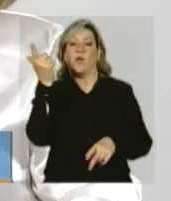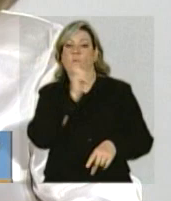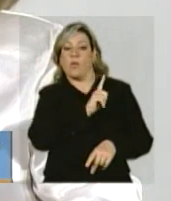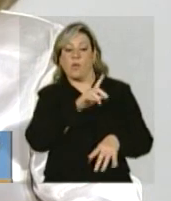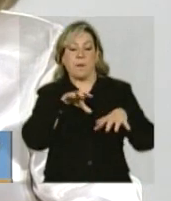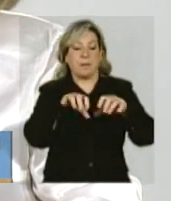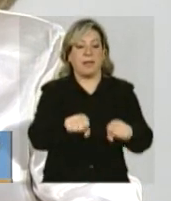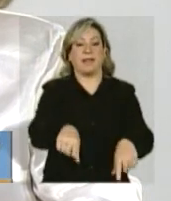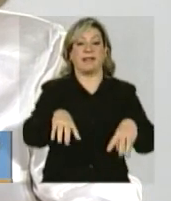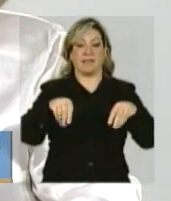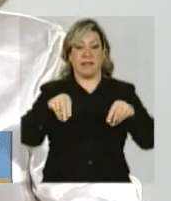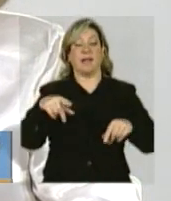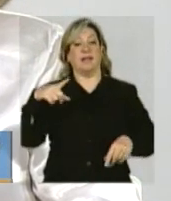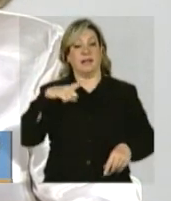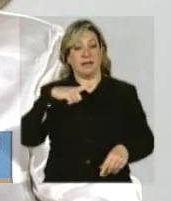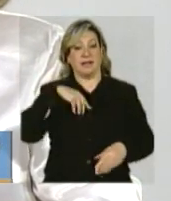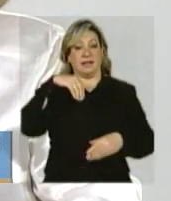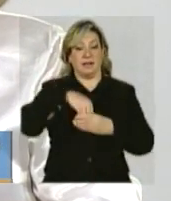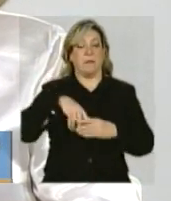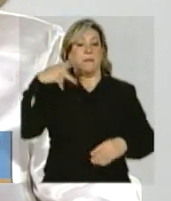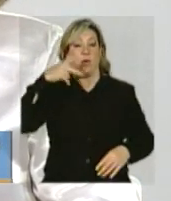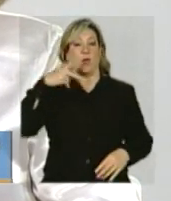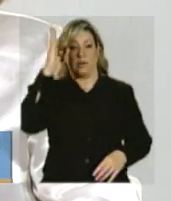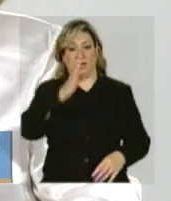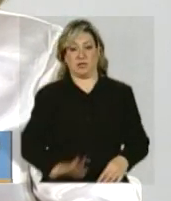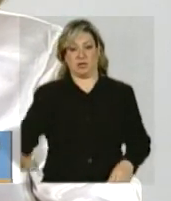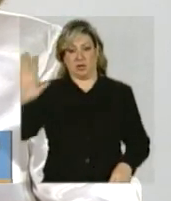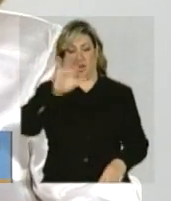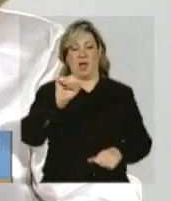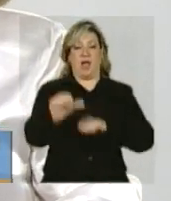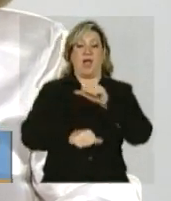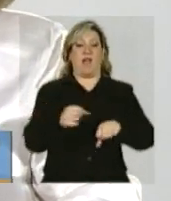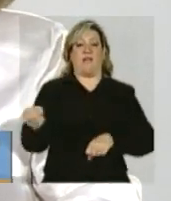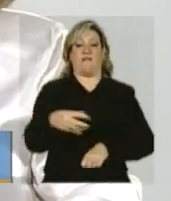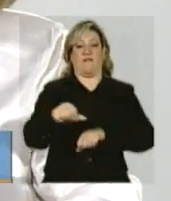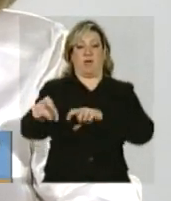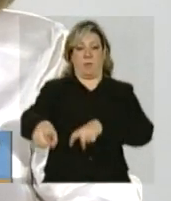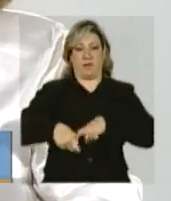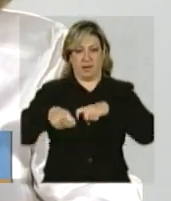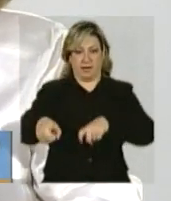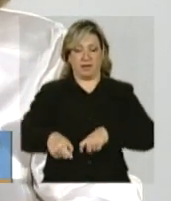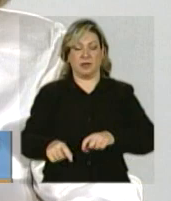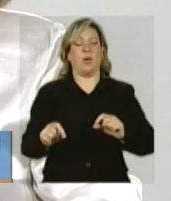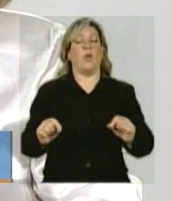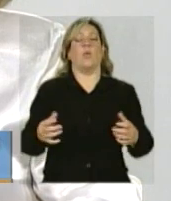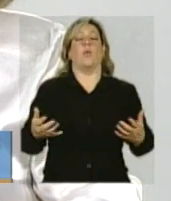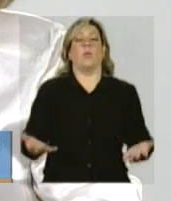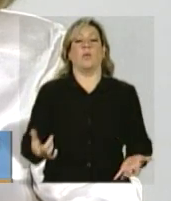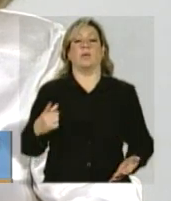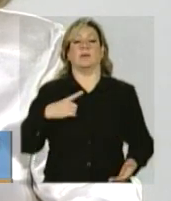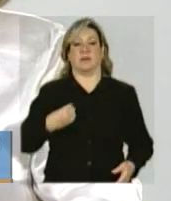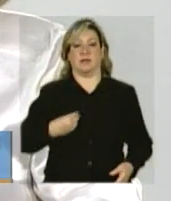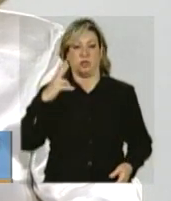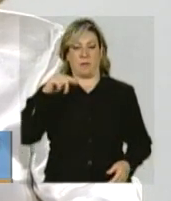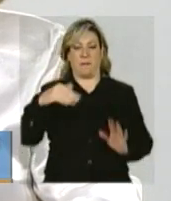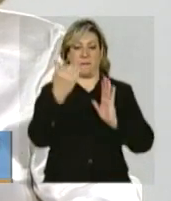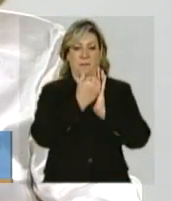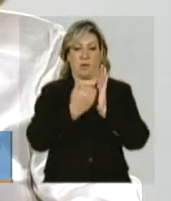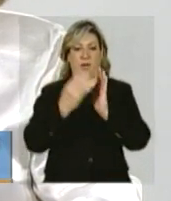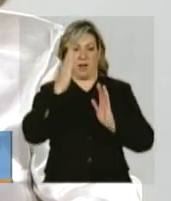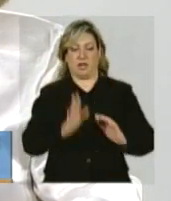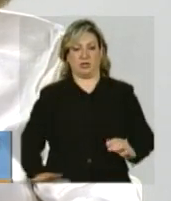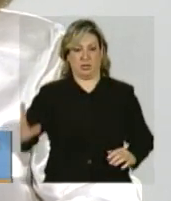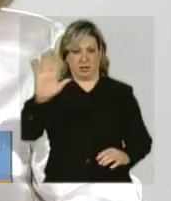e que está previsto dentro da Política Nacional de Reforma Agrária. O que ocorre com relação ao Programa Nacional de